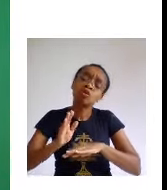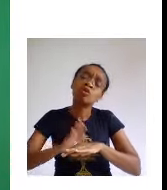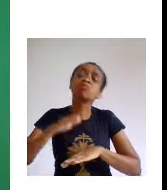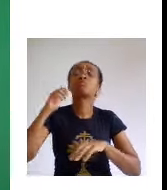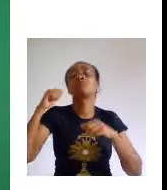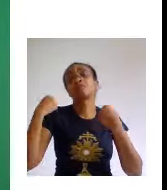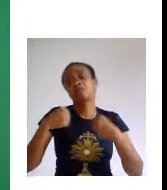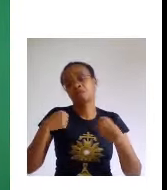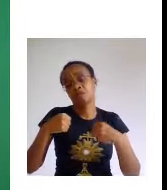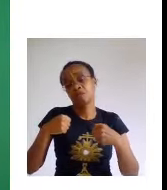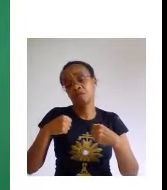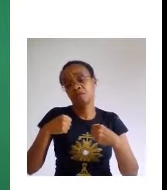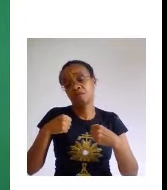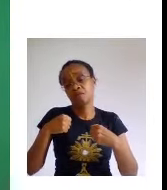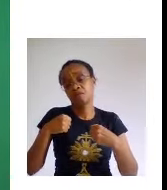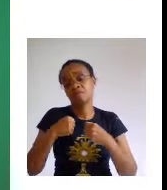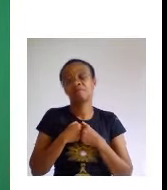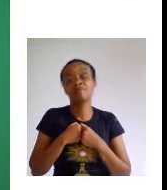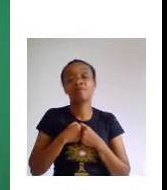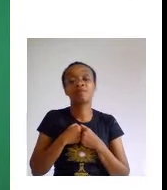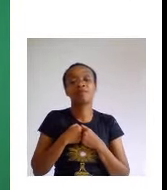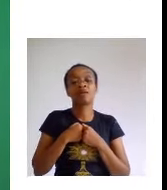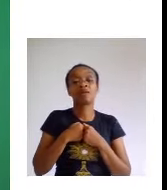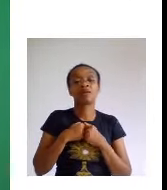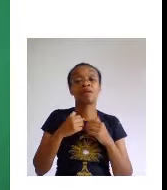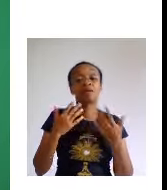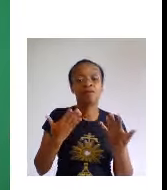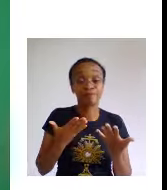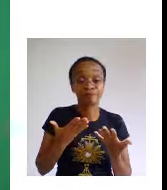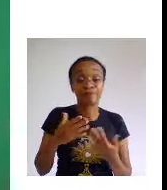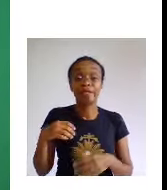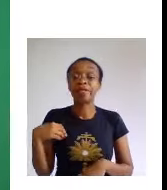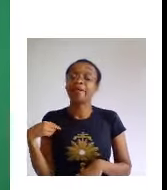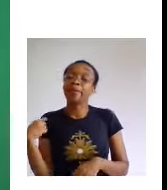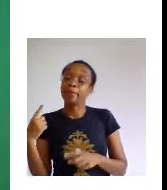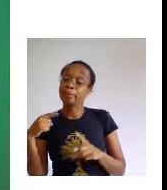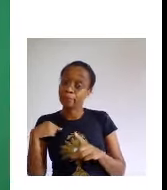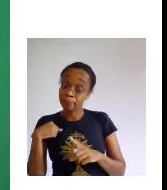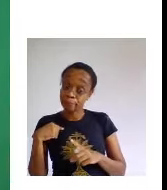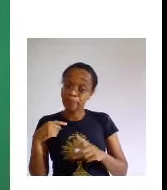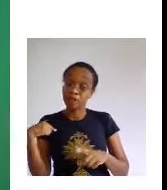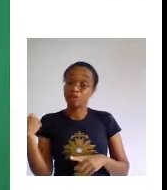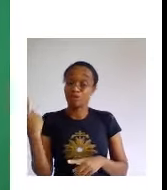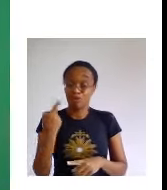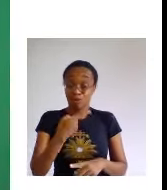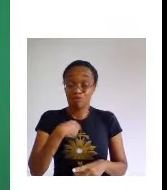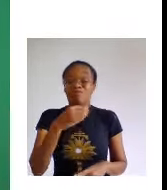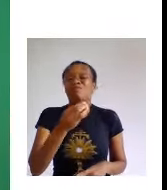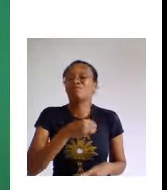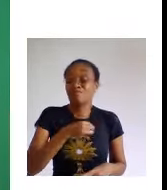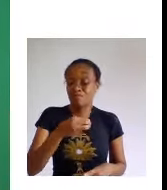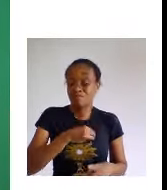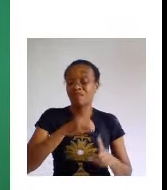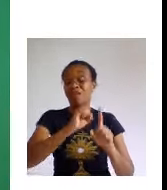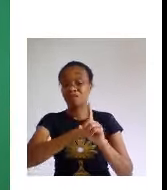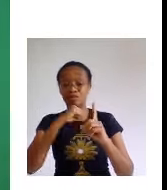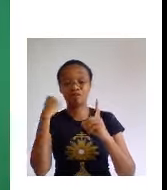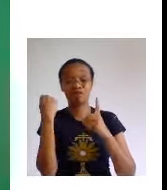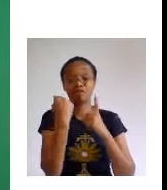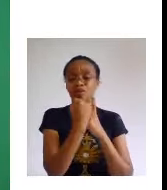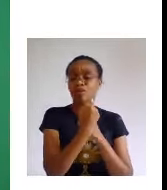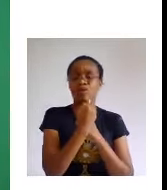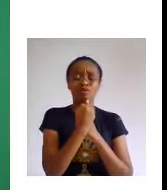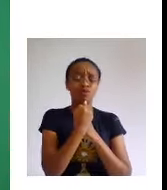Mas a tristeza é a seguinte: o pecado social atinge a todos os filhos